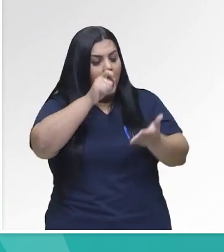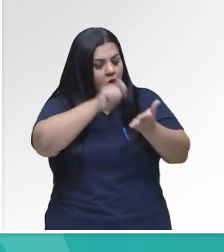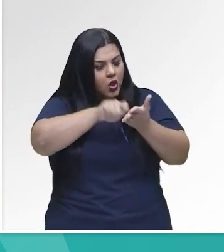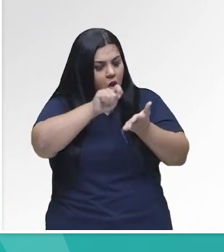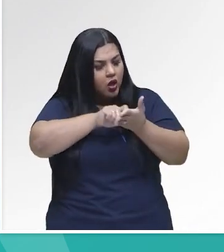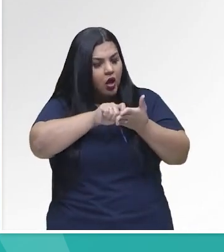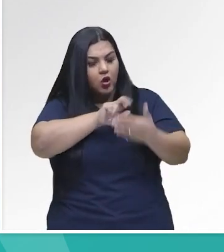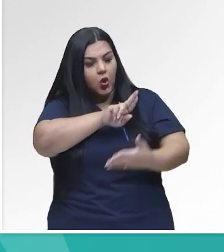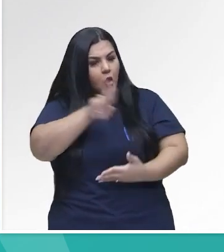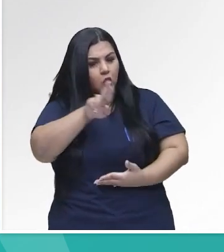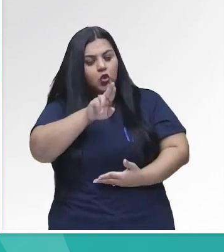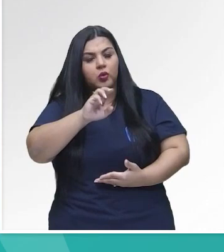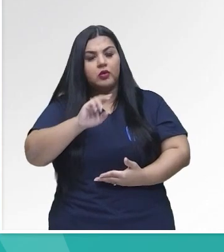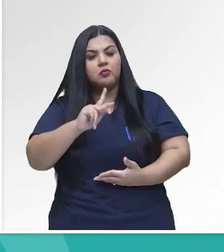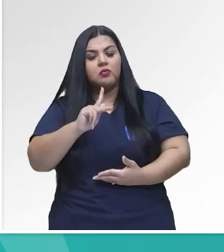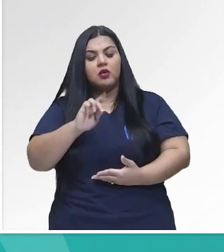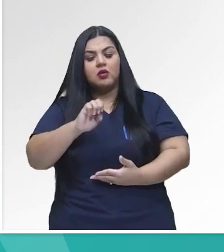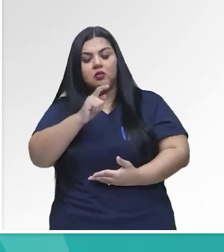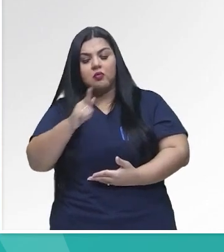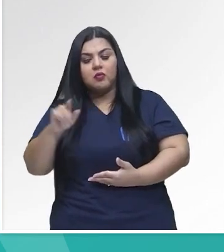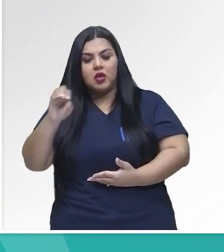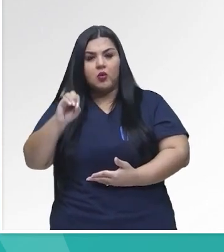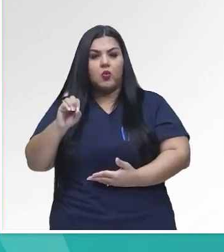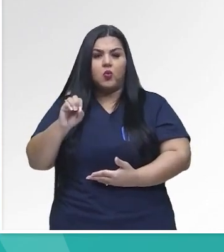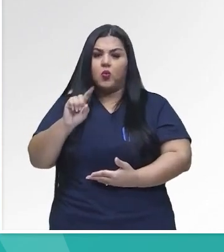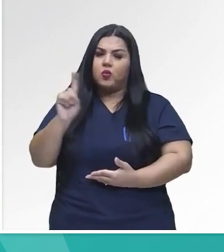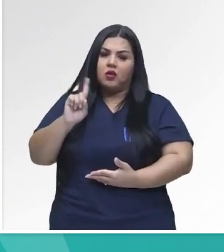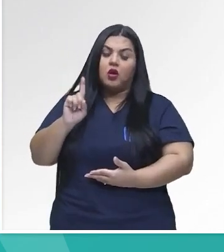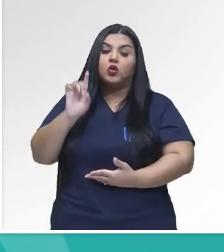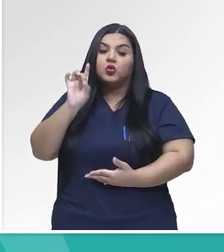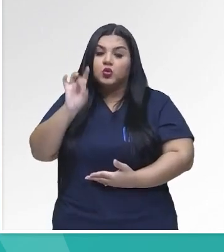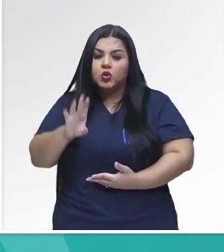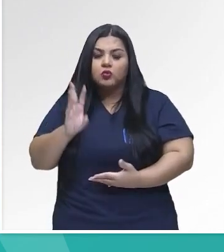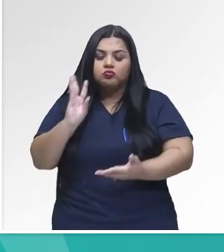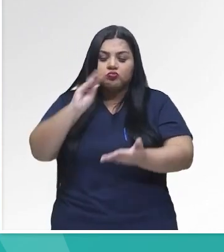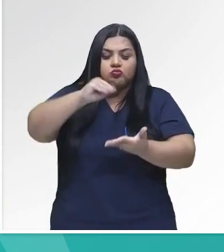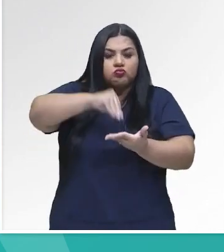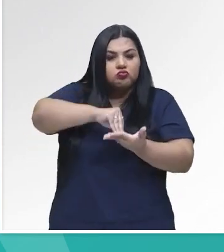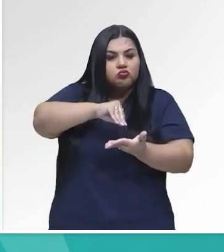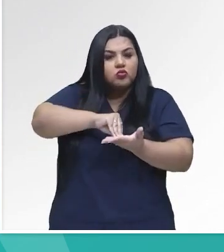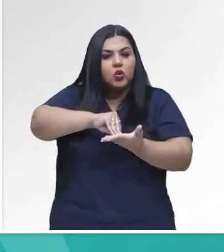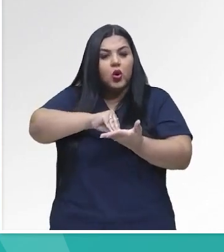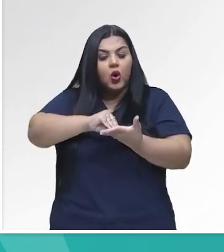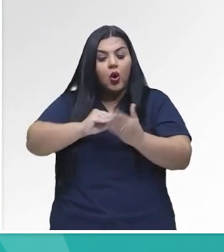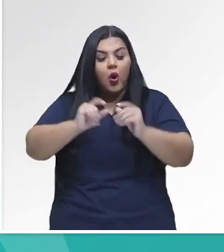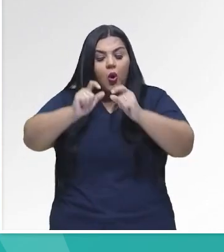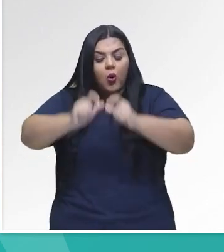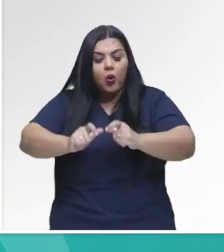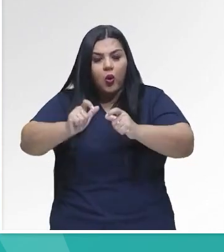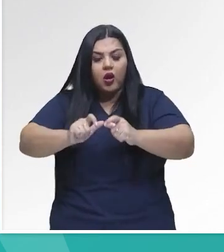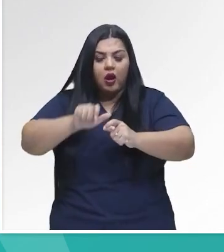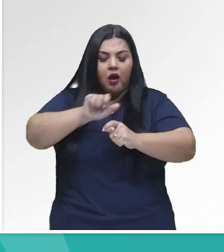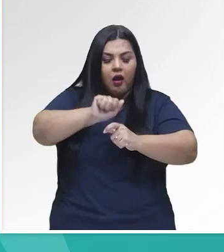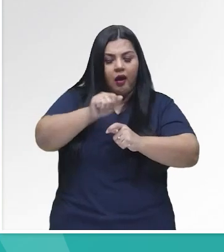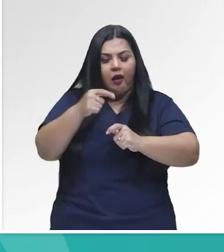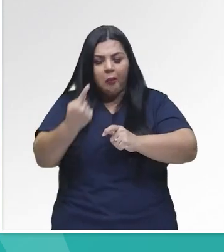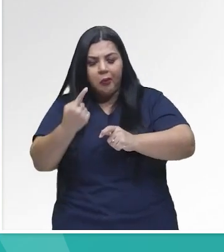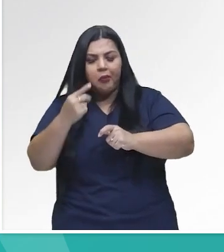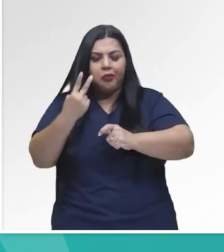coloca o nome do peão, ele só coloca a casa onde ele está posicionado. E vamos então